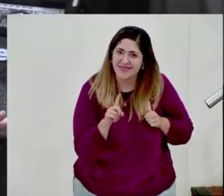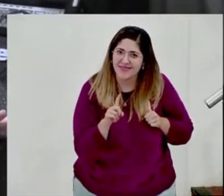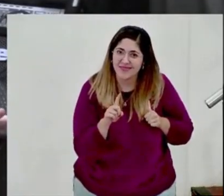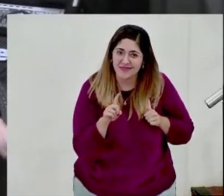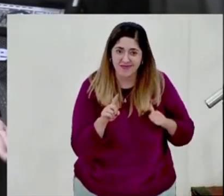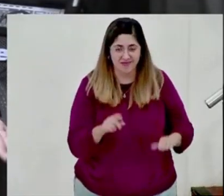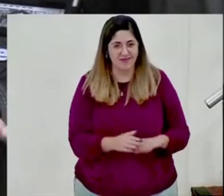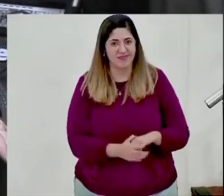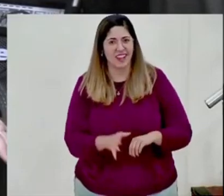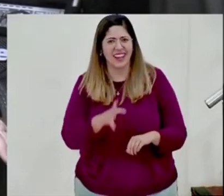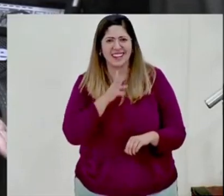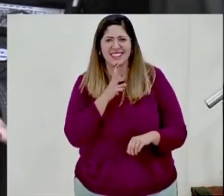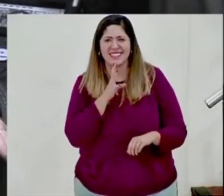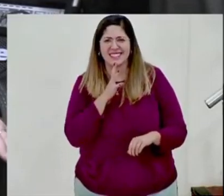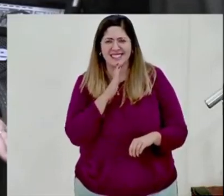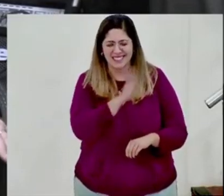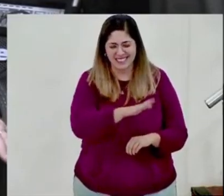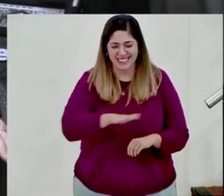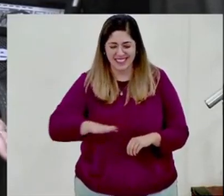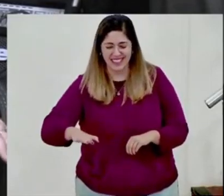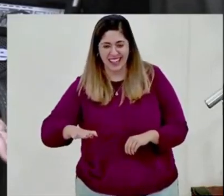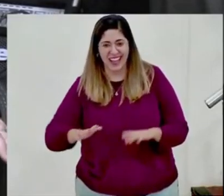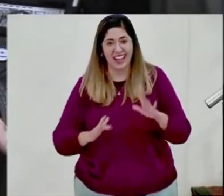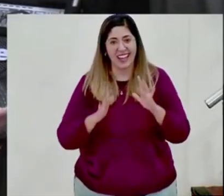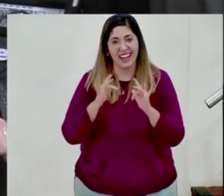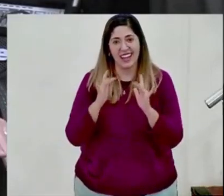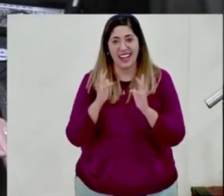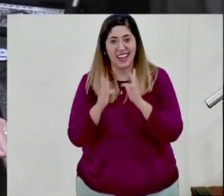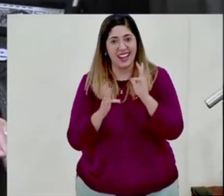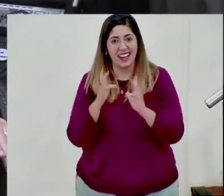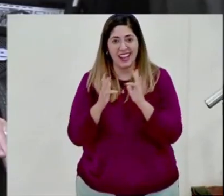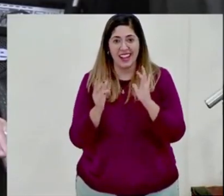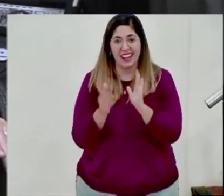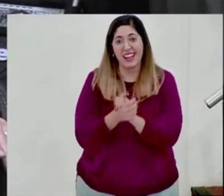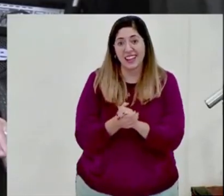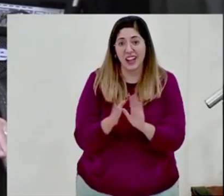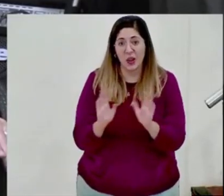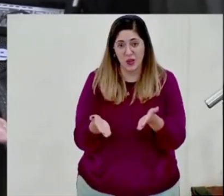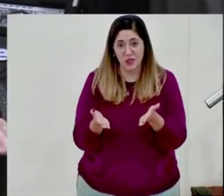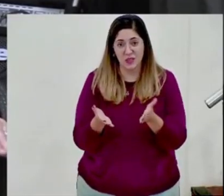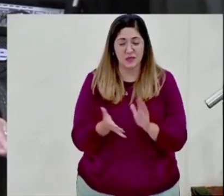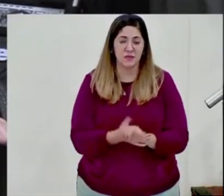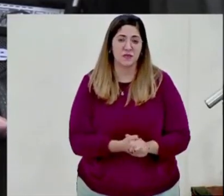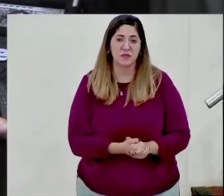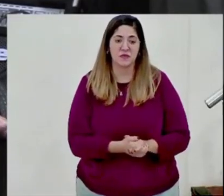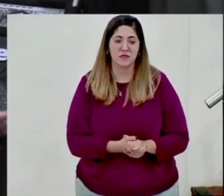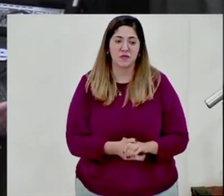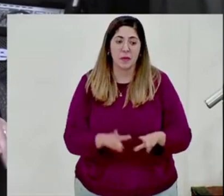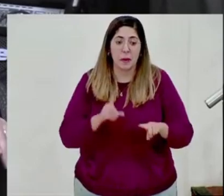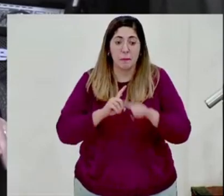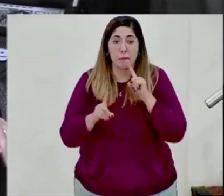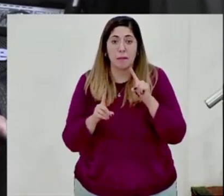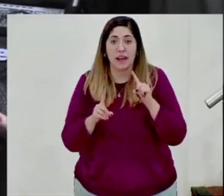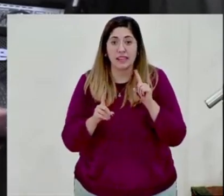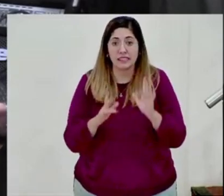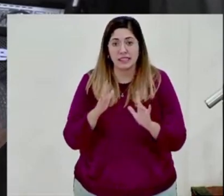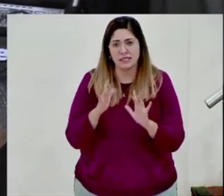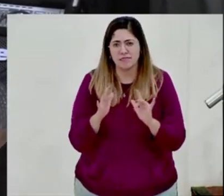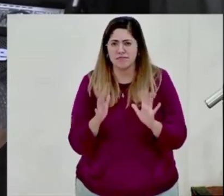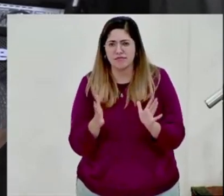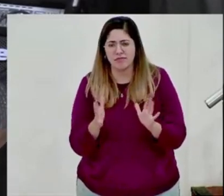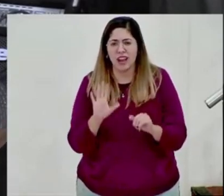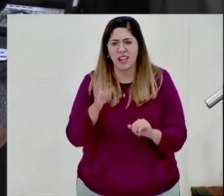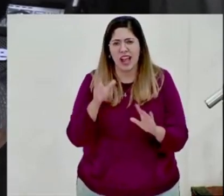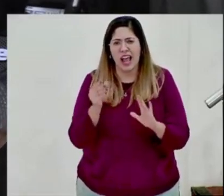de gente que eu conheci na UCP que já está namorando, alguns estão casando, tem um casando hoje. E para aqueles que não casaram ainda, eu vou contar uma história. Os que casou já é